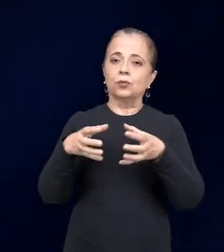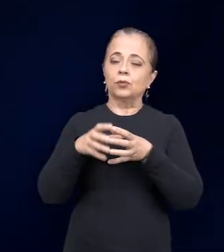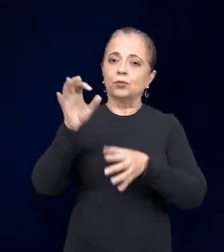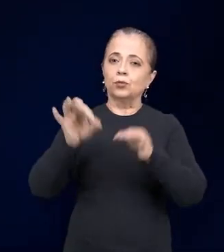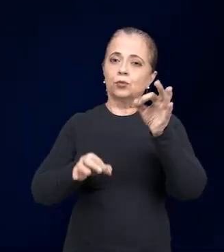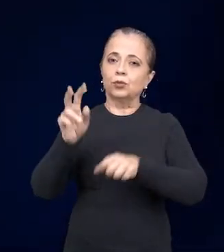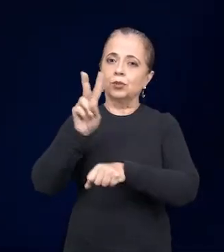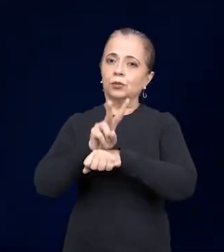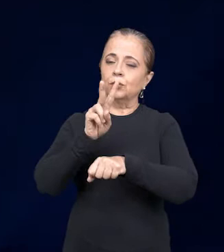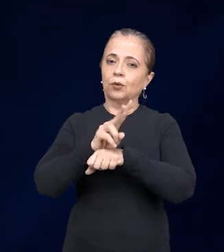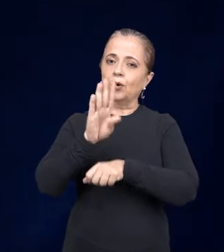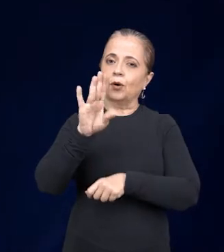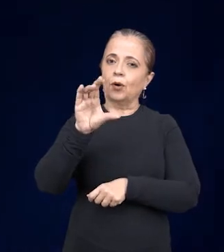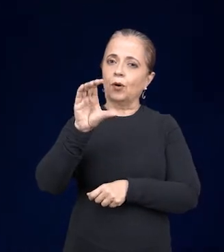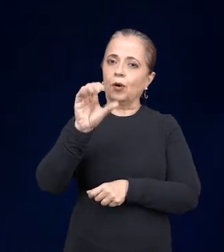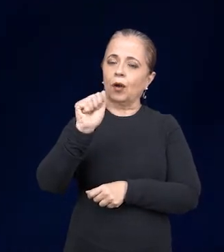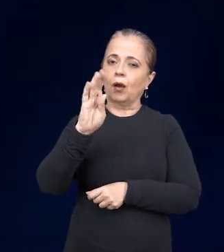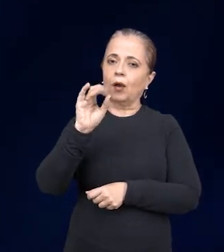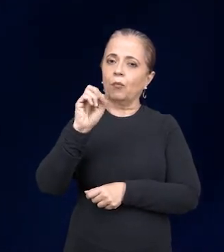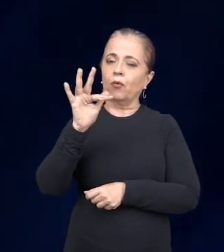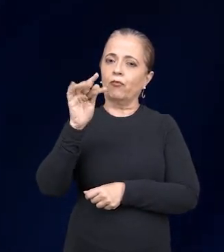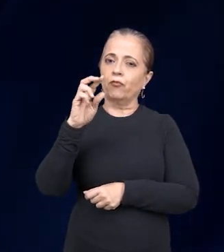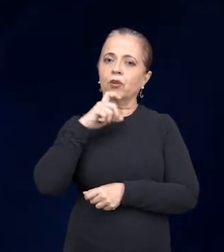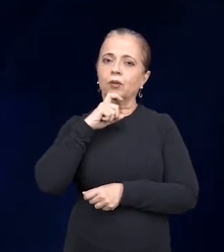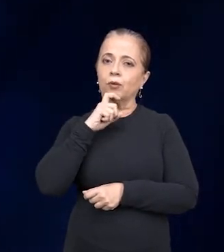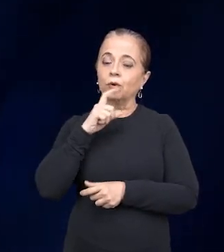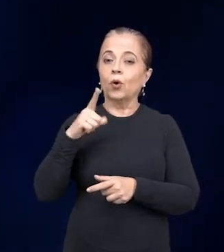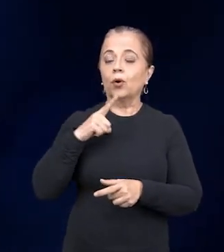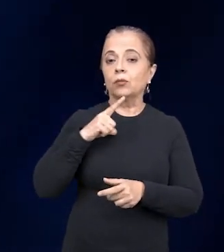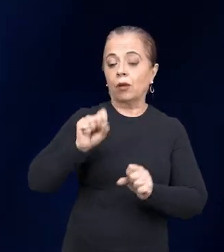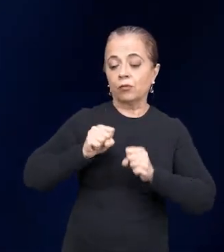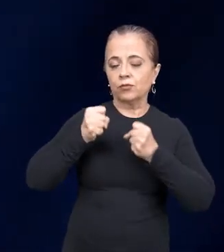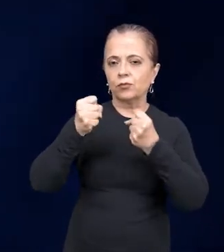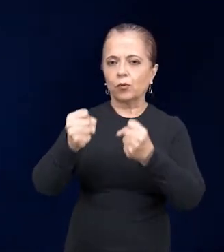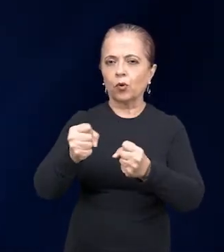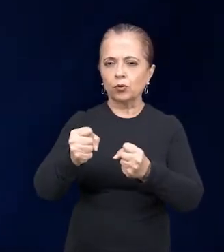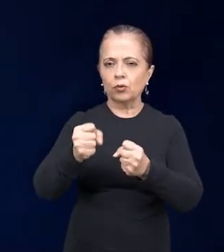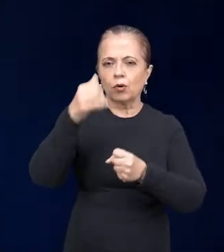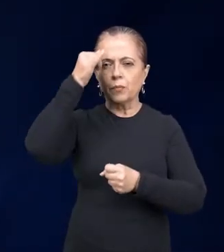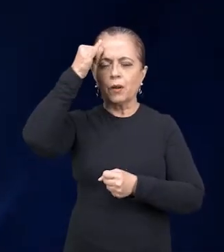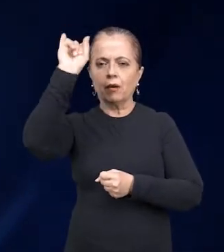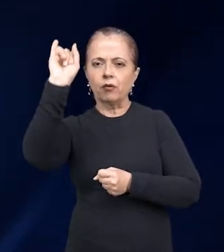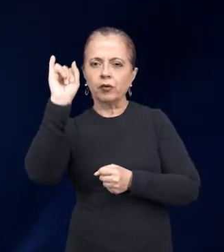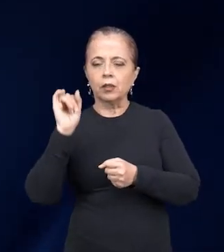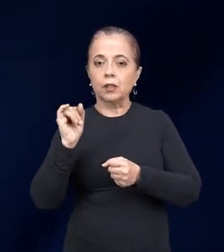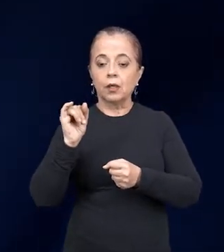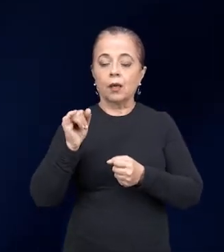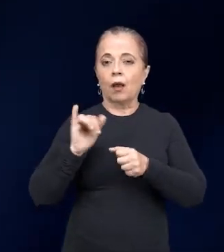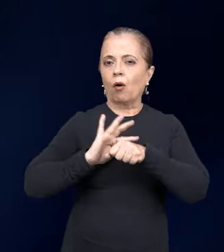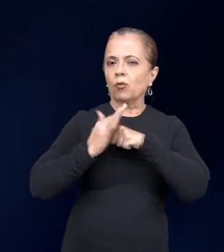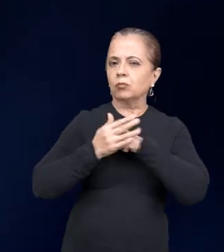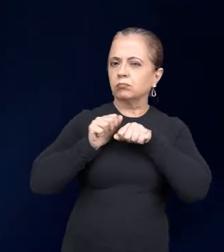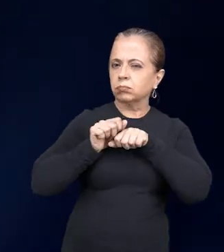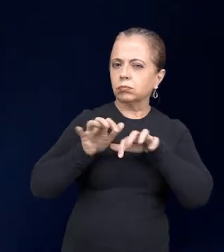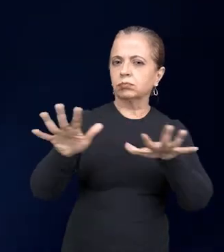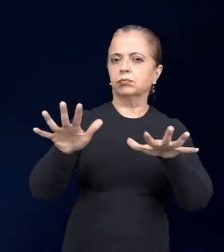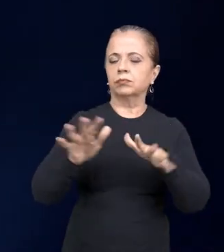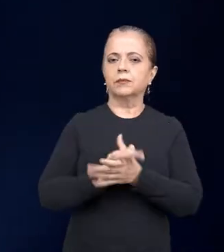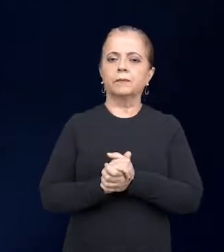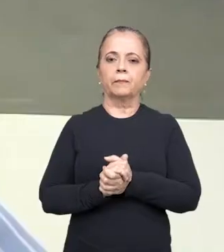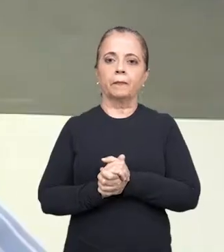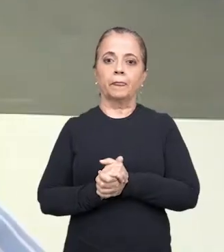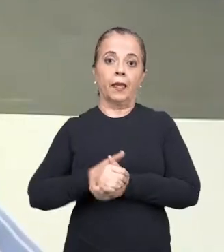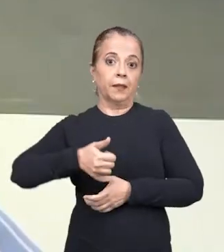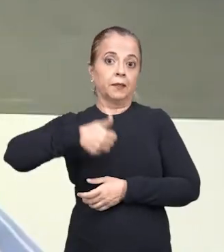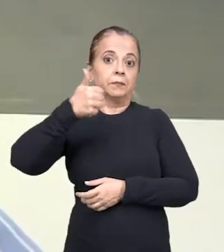Tutela Coletiva do Núcleo Cabo Frio, reforçou a importância das medidas restritivas para conter a disseminação da